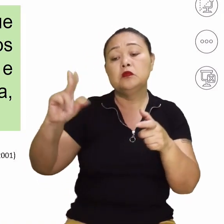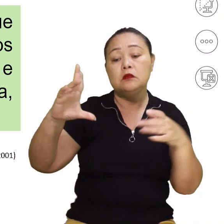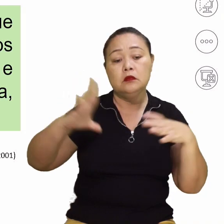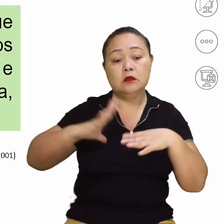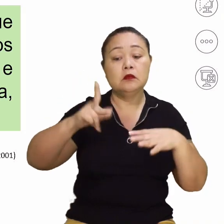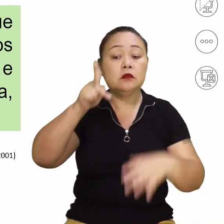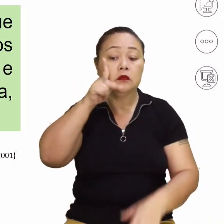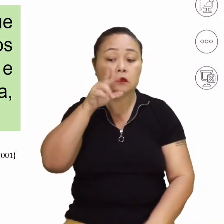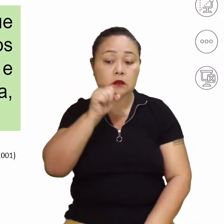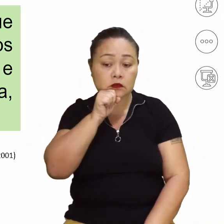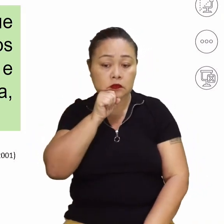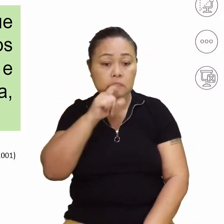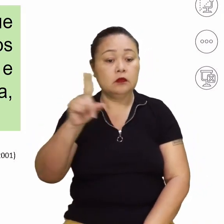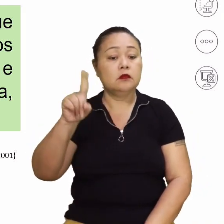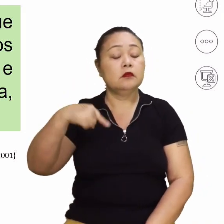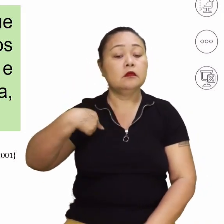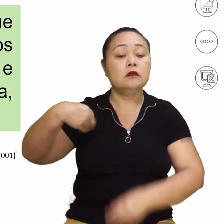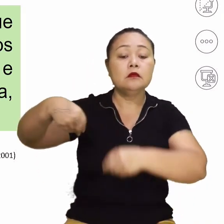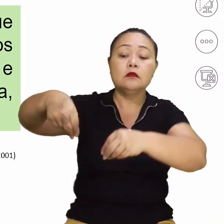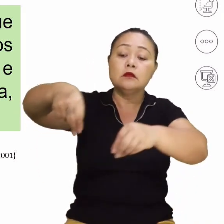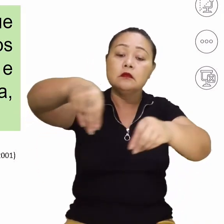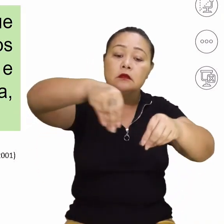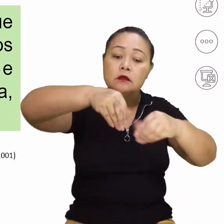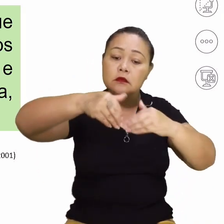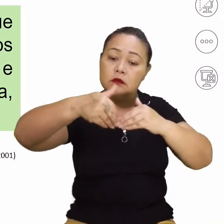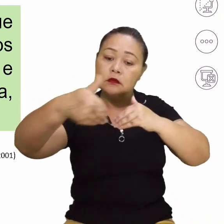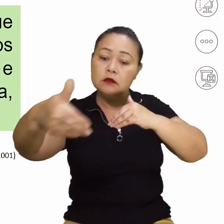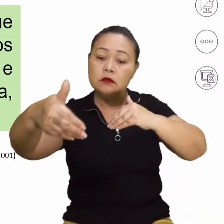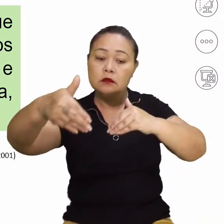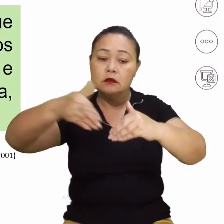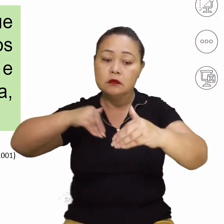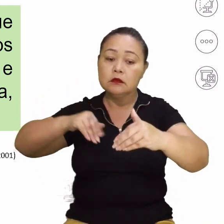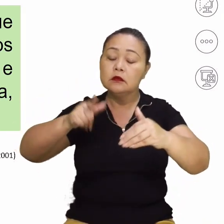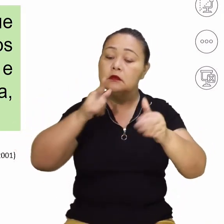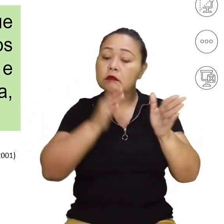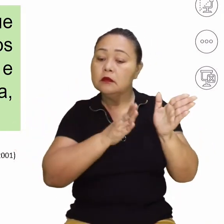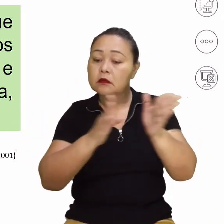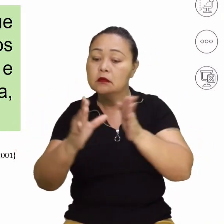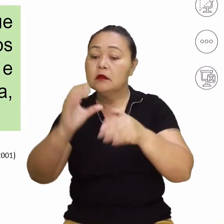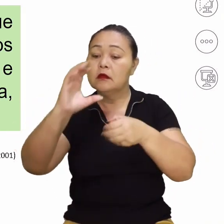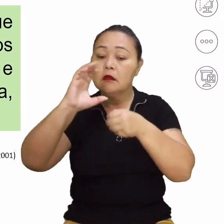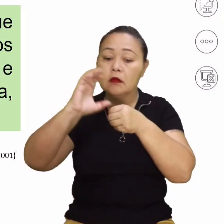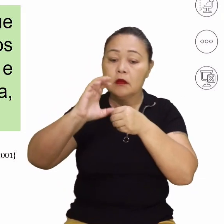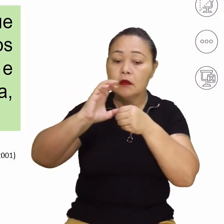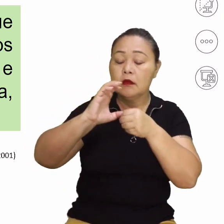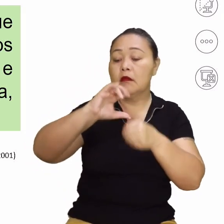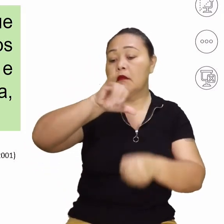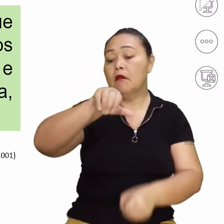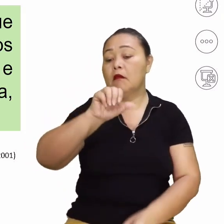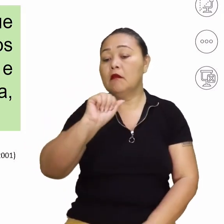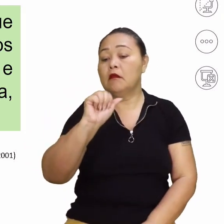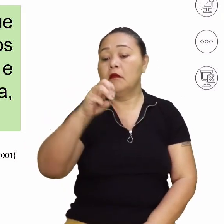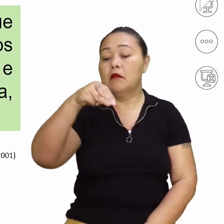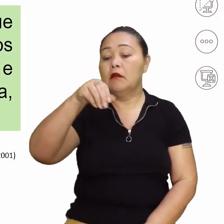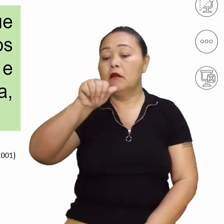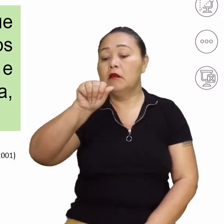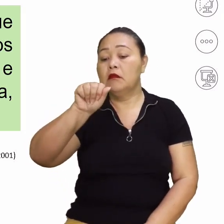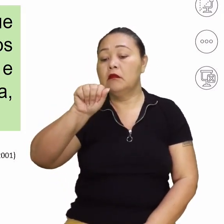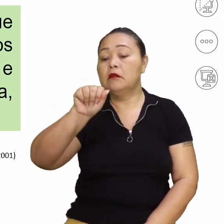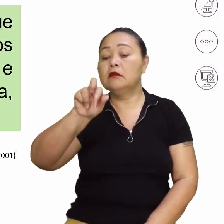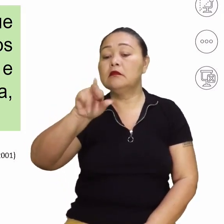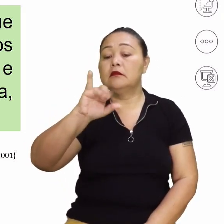Velho o seu território compreende a região que fica entre o rio Candeias e o Jamari